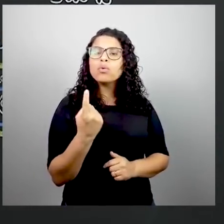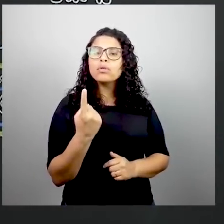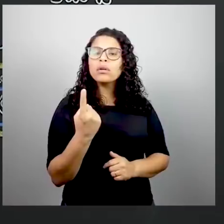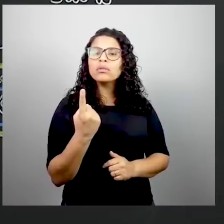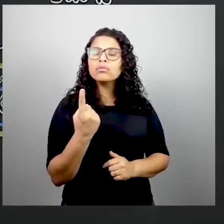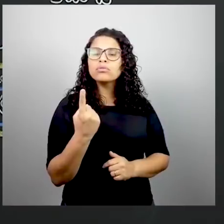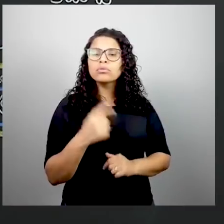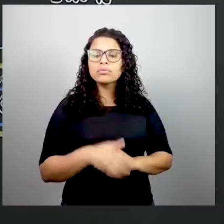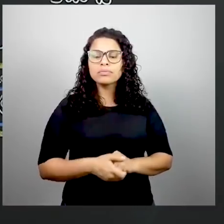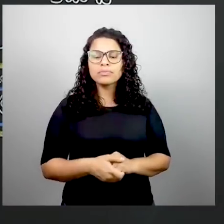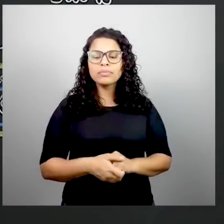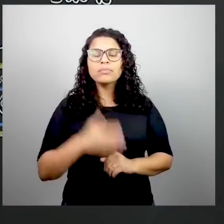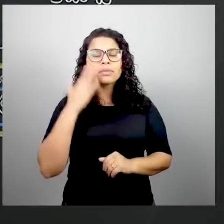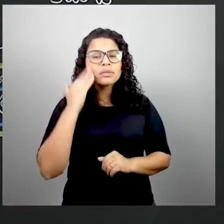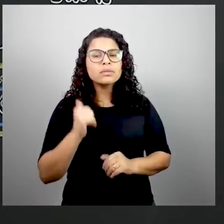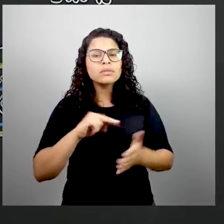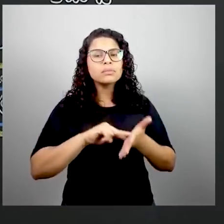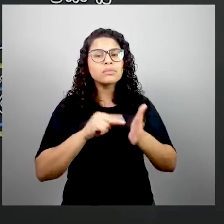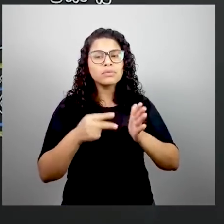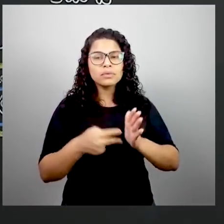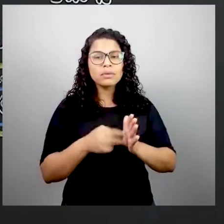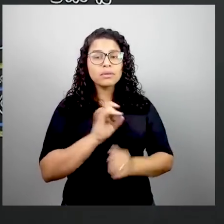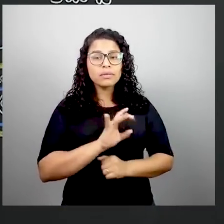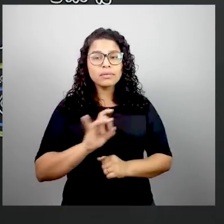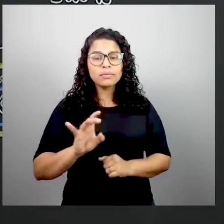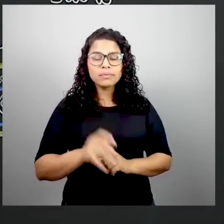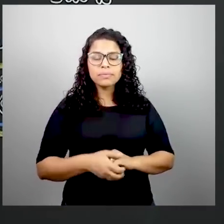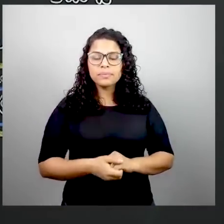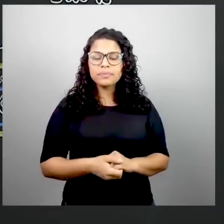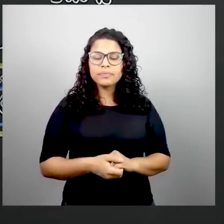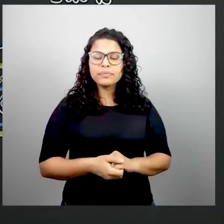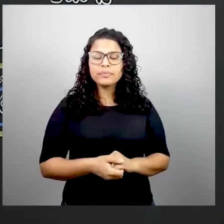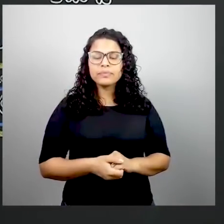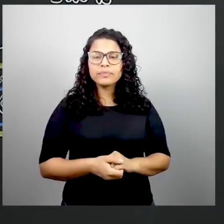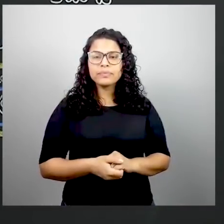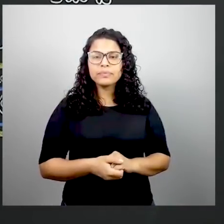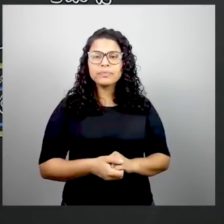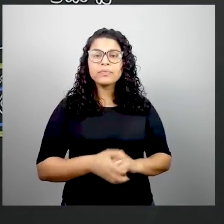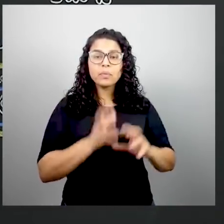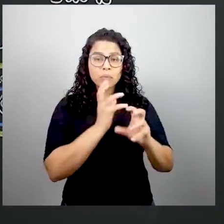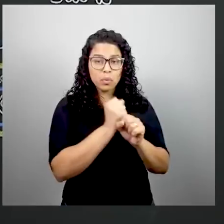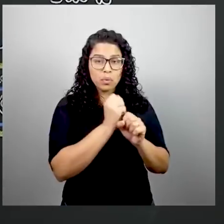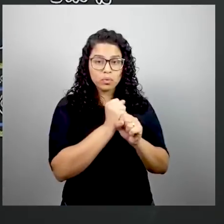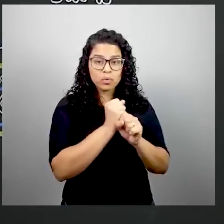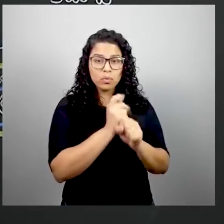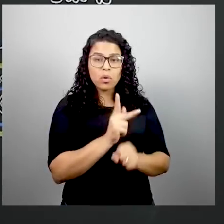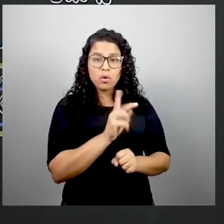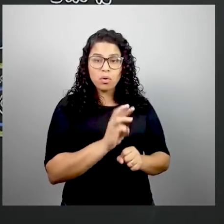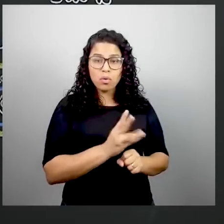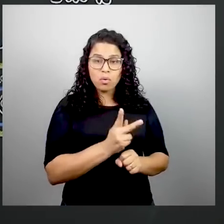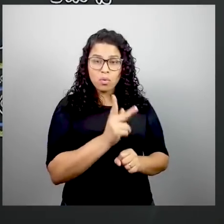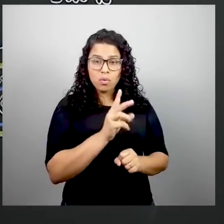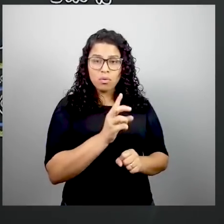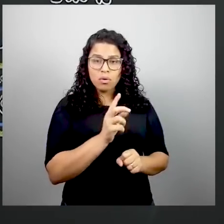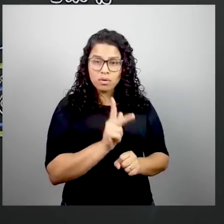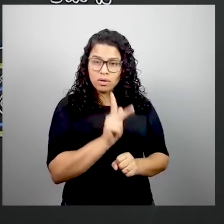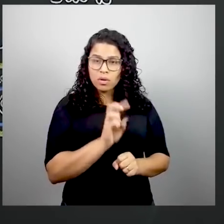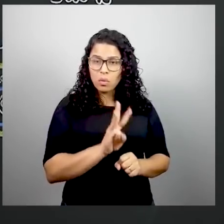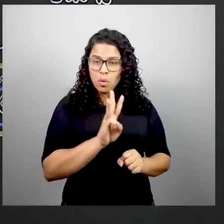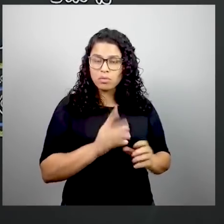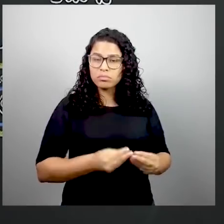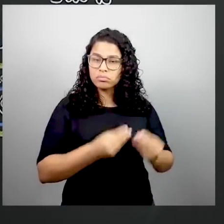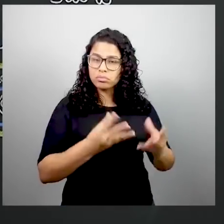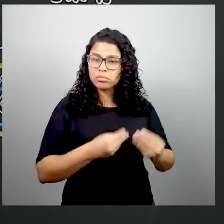de medida para essa grandeza da potência. Na potência eu uso em watts, mas para o consumo, a forma que